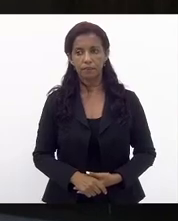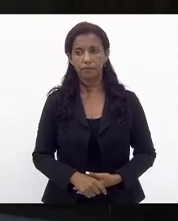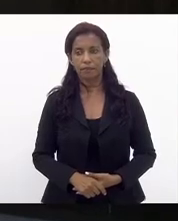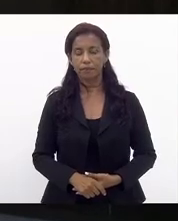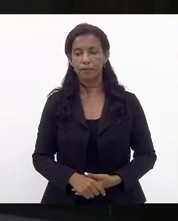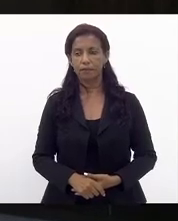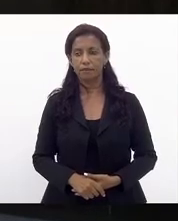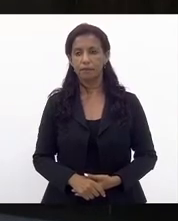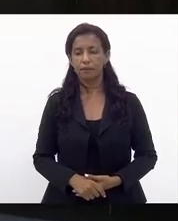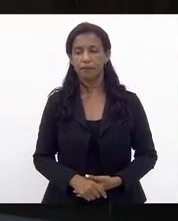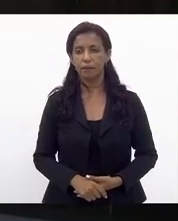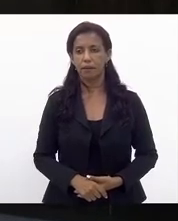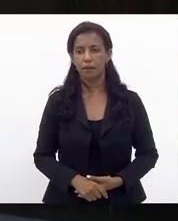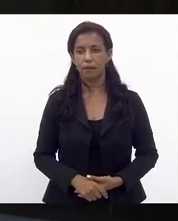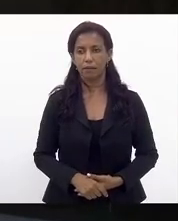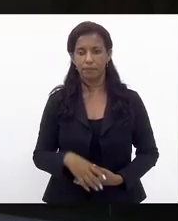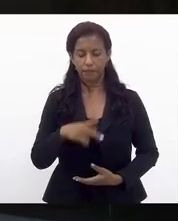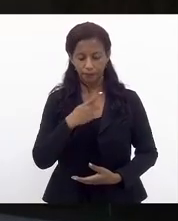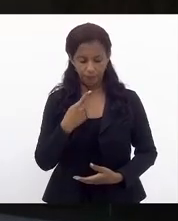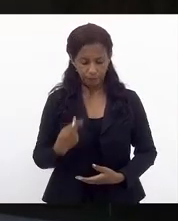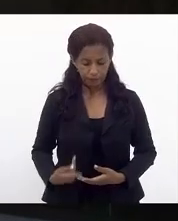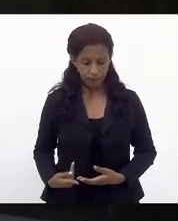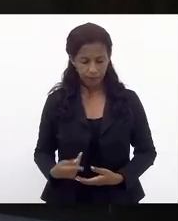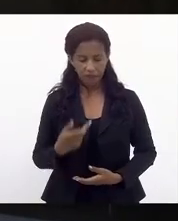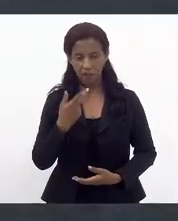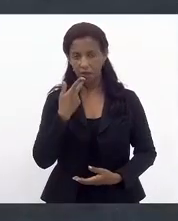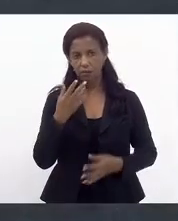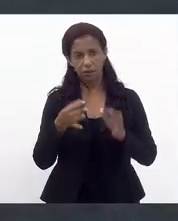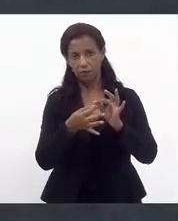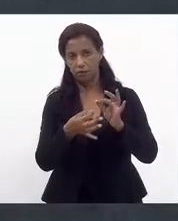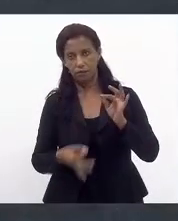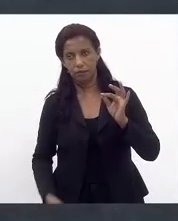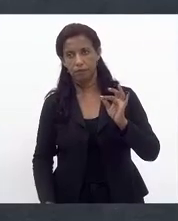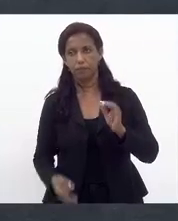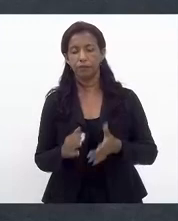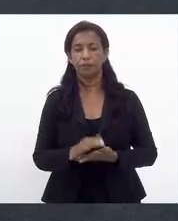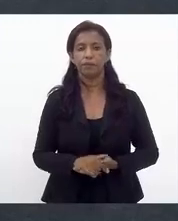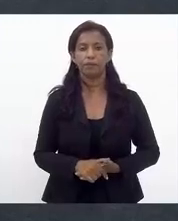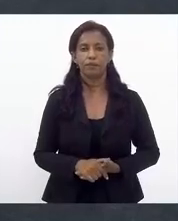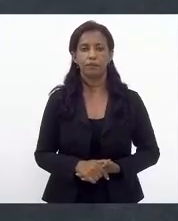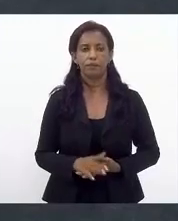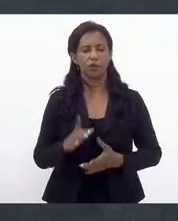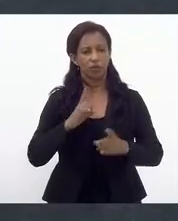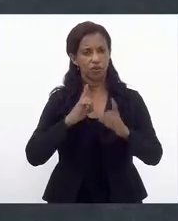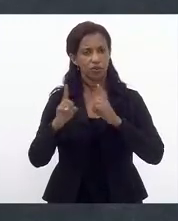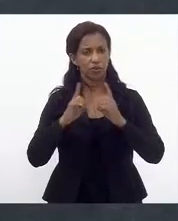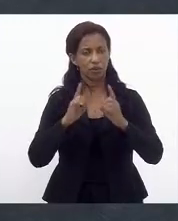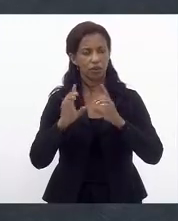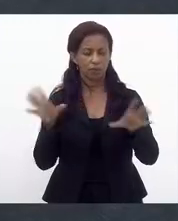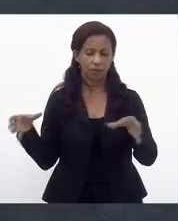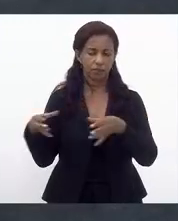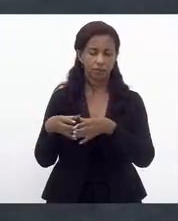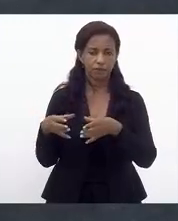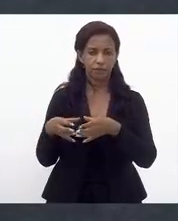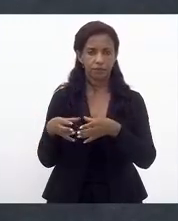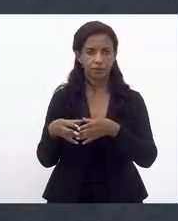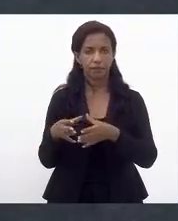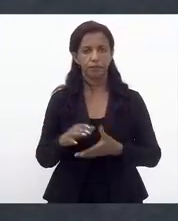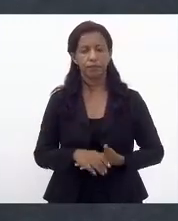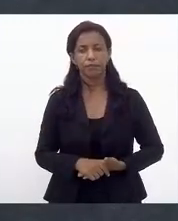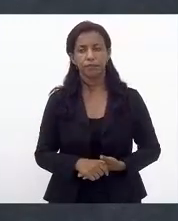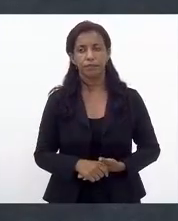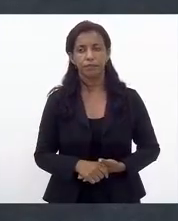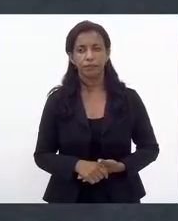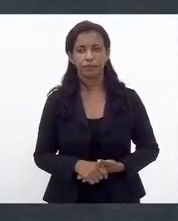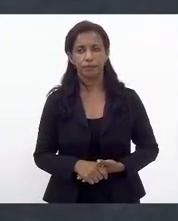o seu presidente não vou me alongar sobre esse tema que eu entendo muito de bater mais ou menos em conjunto com o